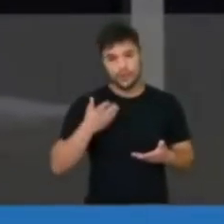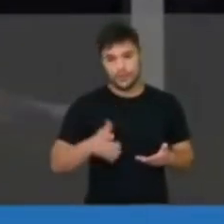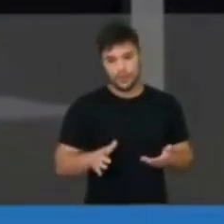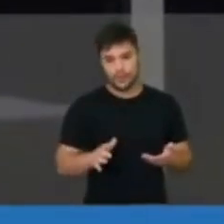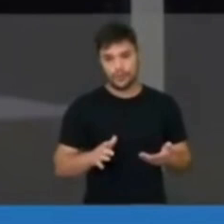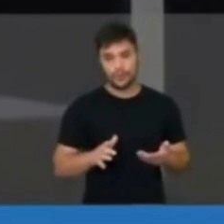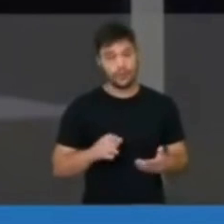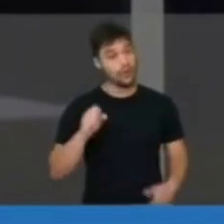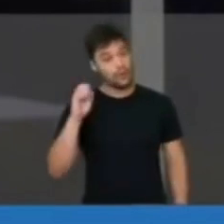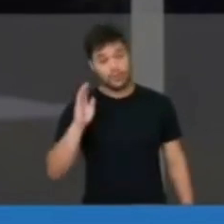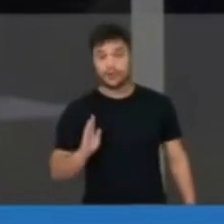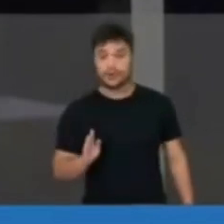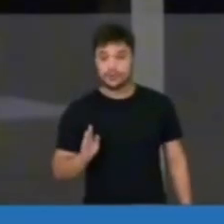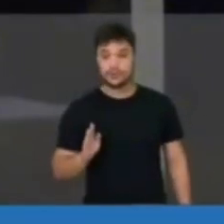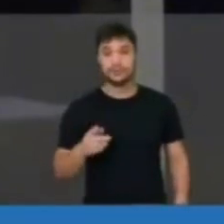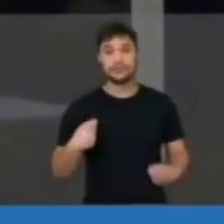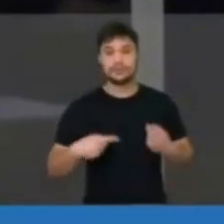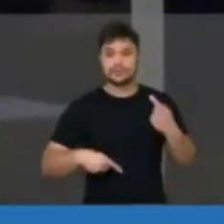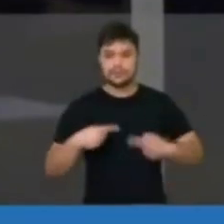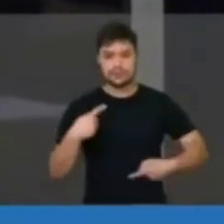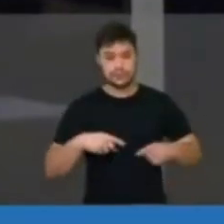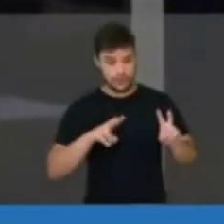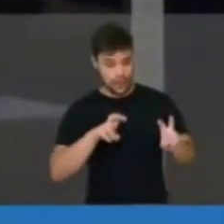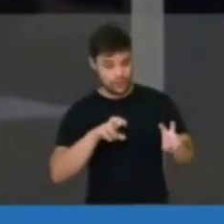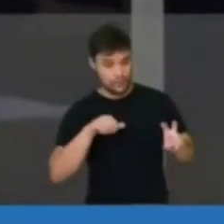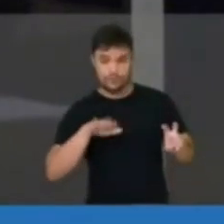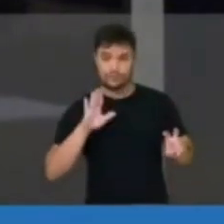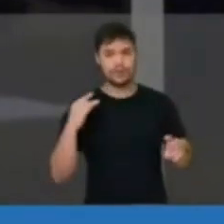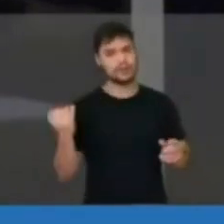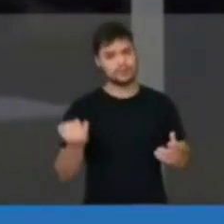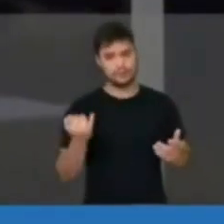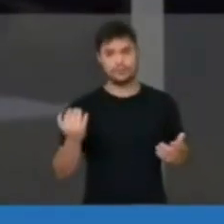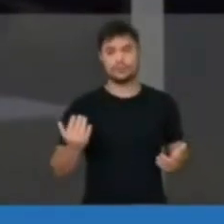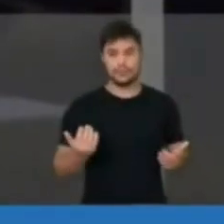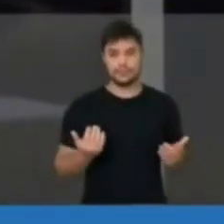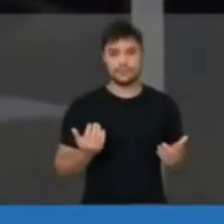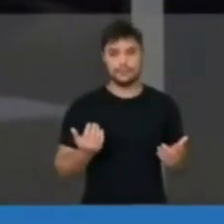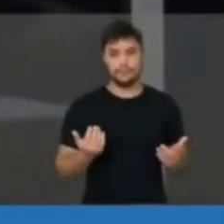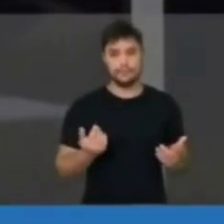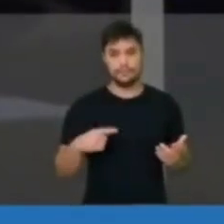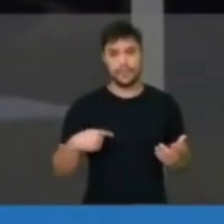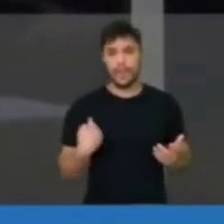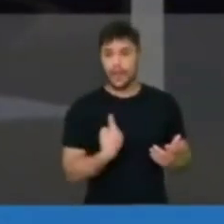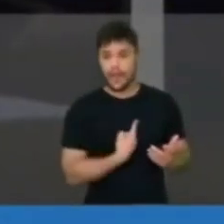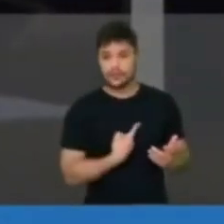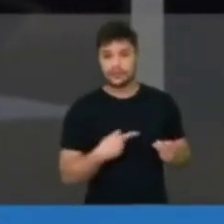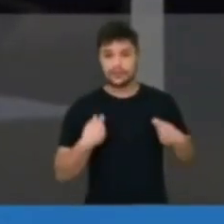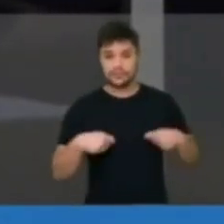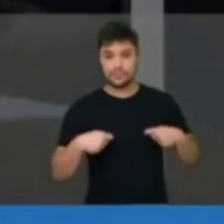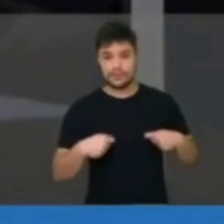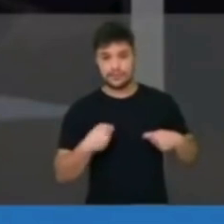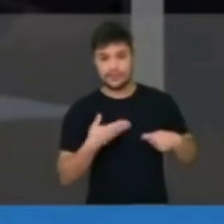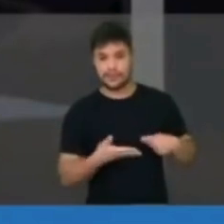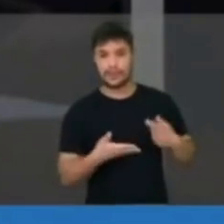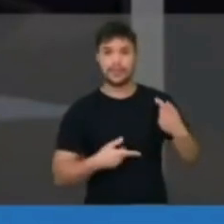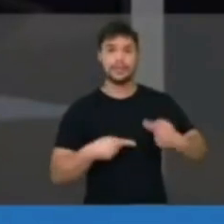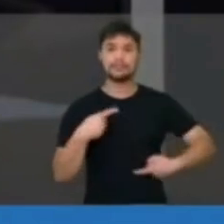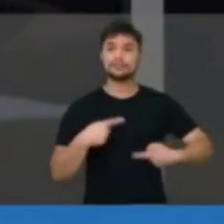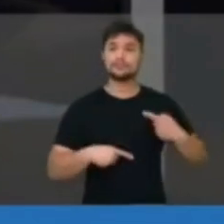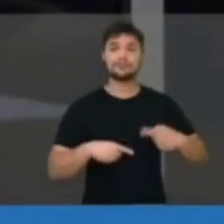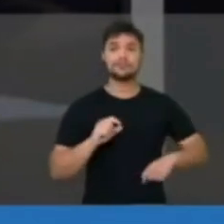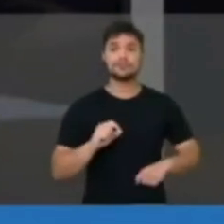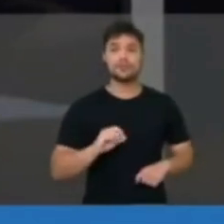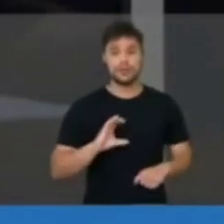O Brasil tem que discutir assuntos mais importantes, presidente. Nós deveríamos estar aqui discutindo a abertura